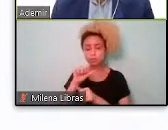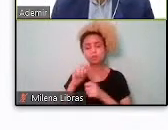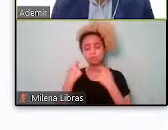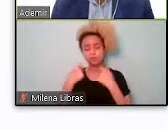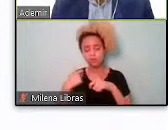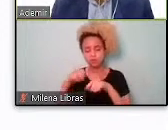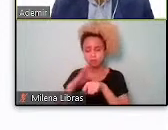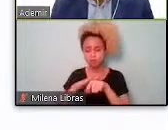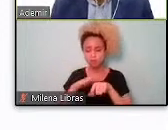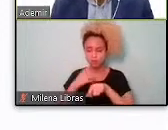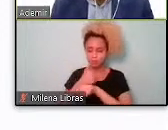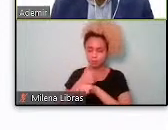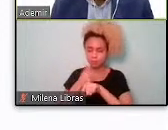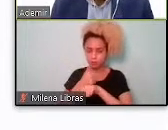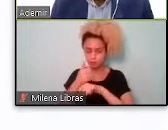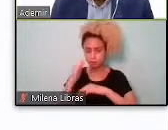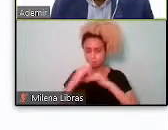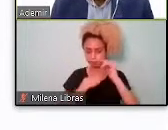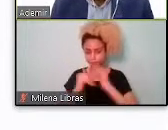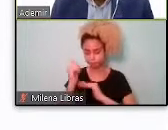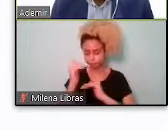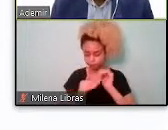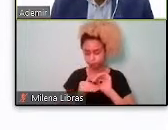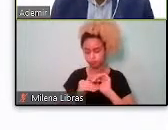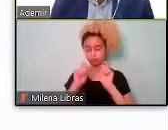por profissional habilitado,